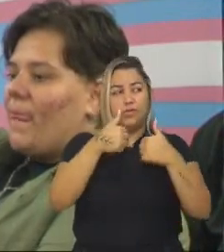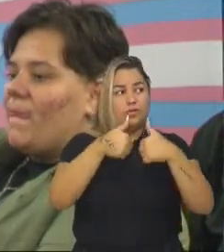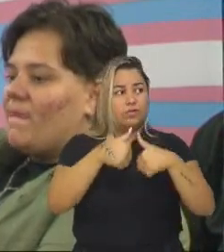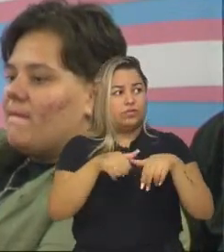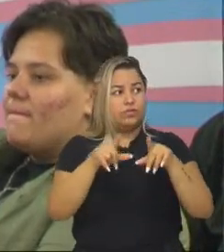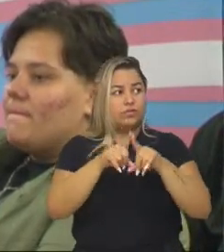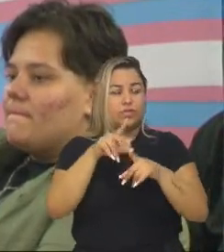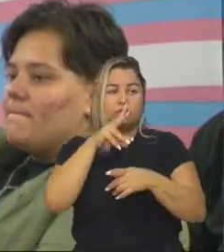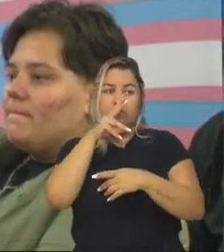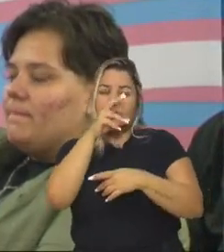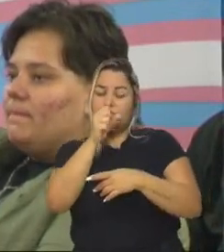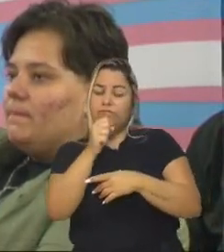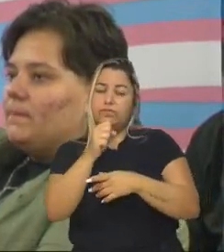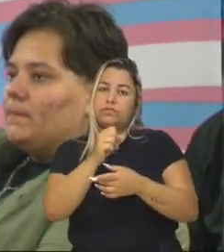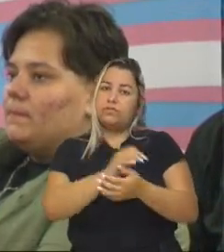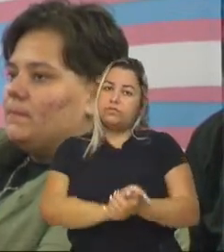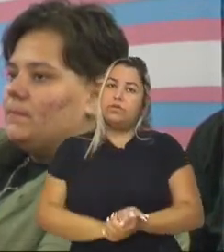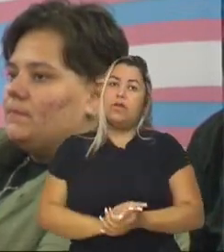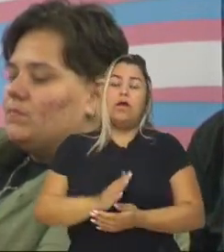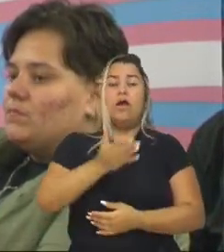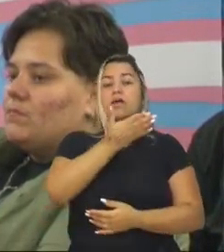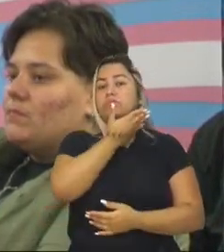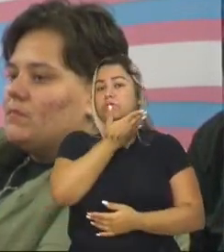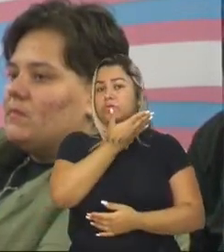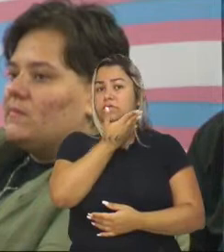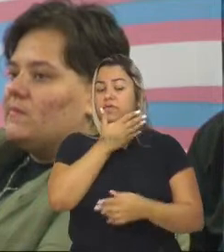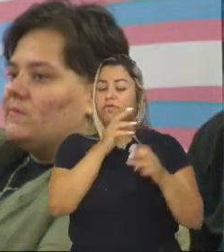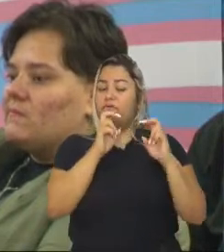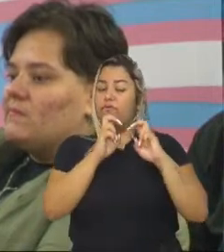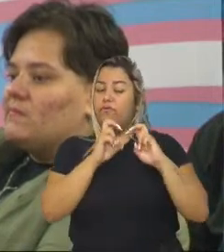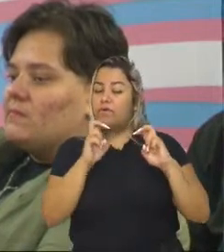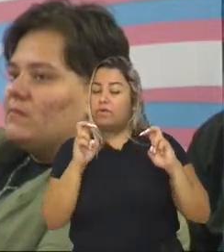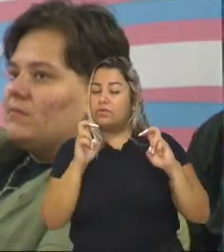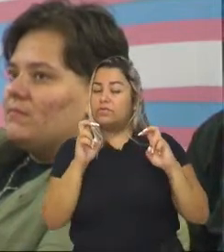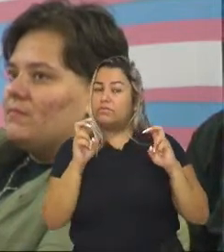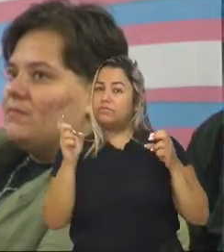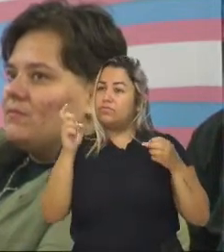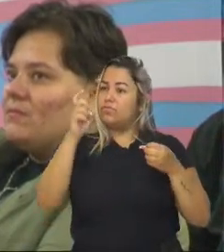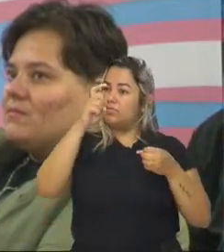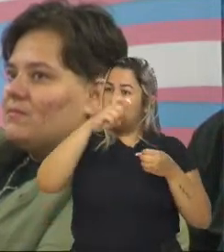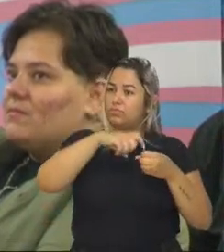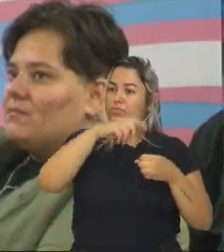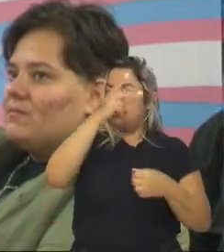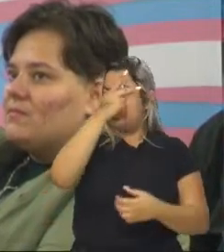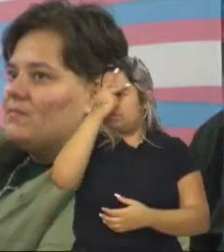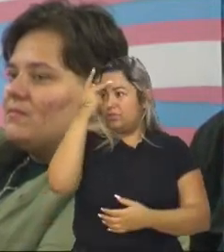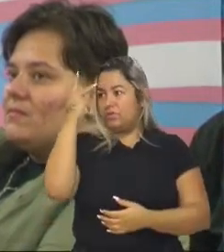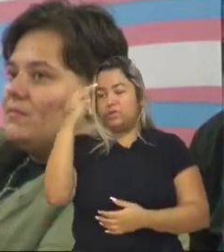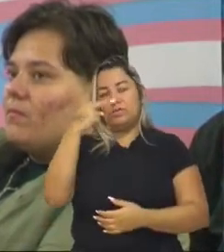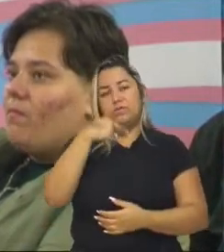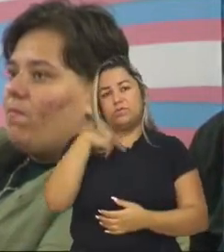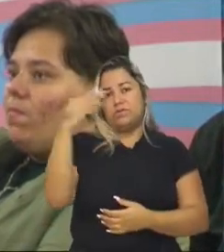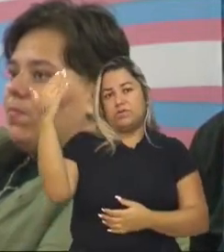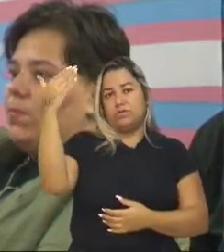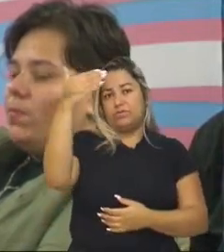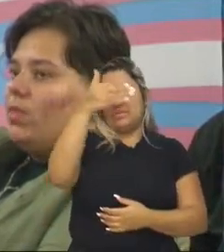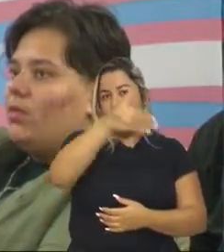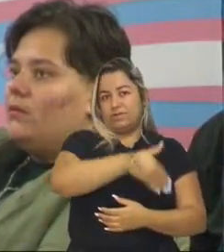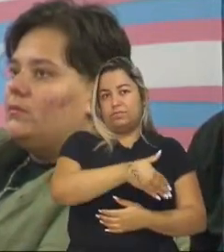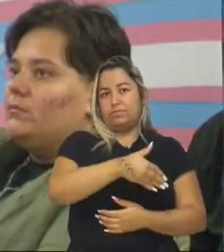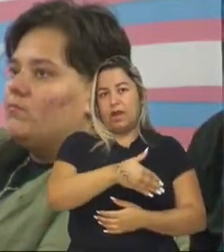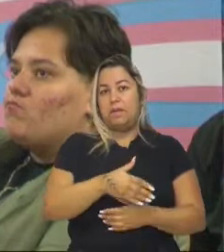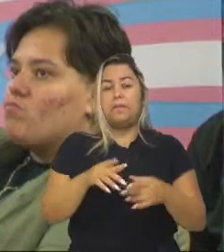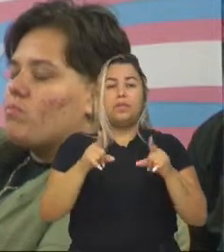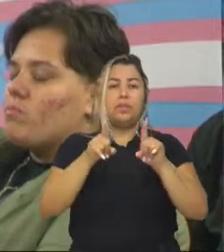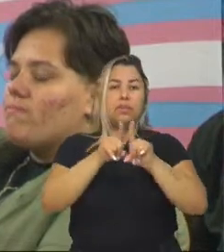perdendo a força. Mas que a nossa voz ecoe, de que a gente volte com essas pessoas que não puderam vir para cá e a gente